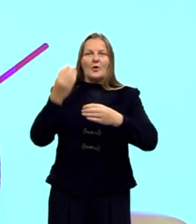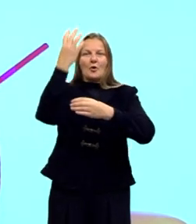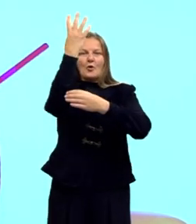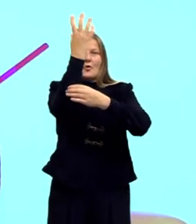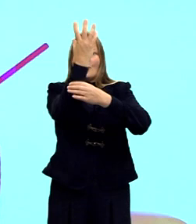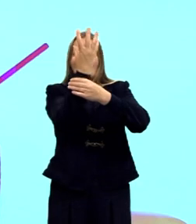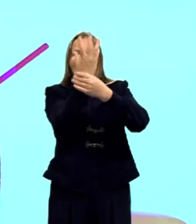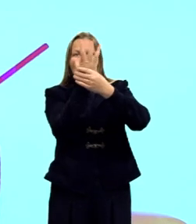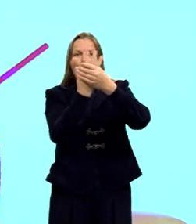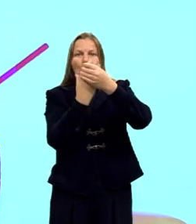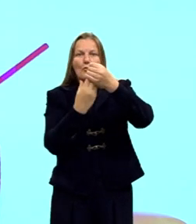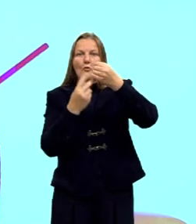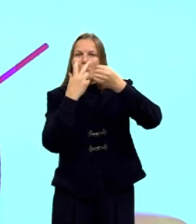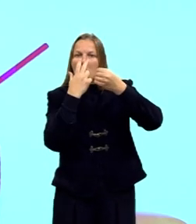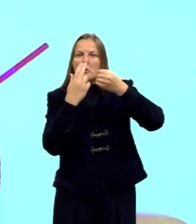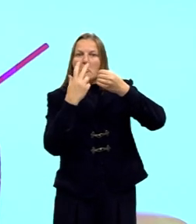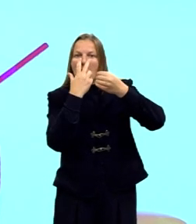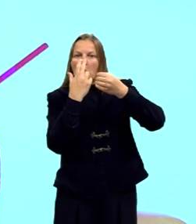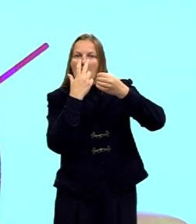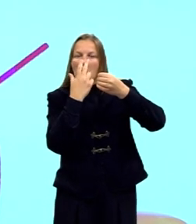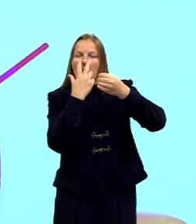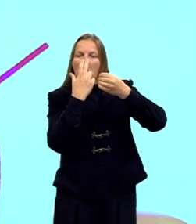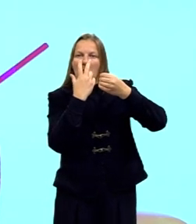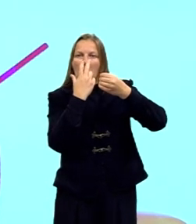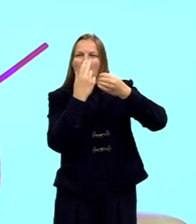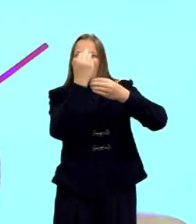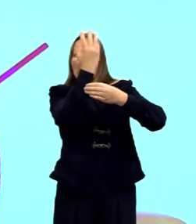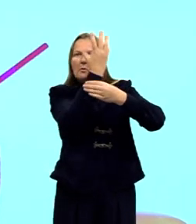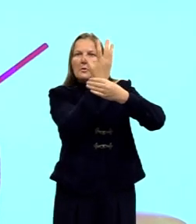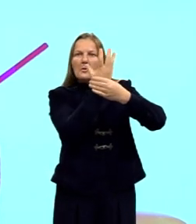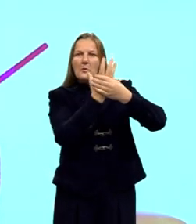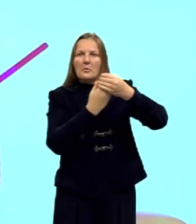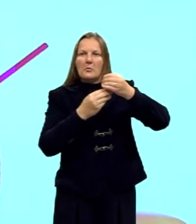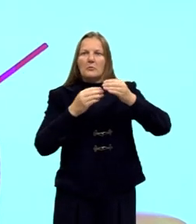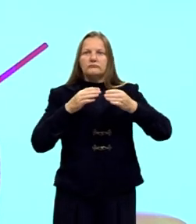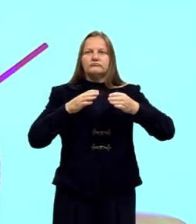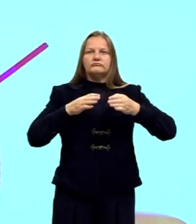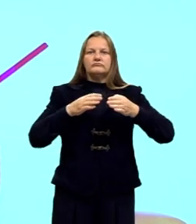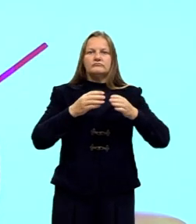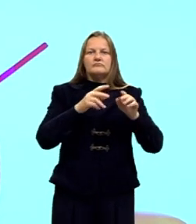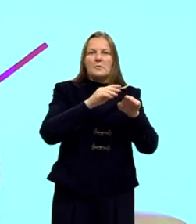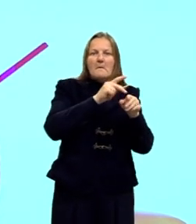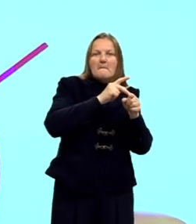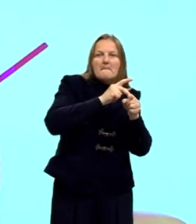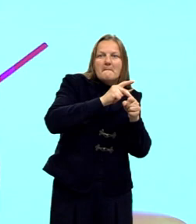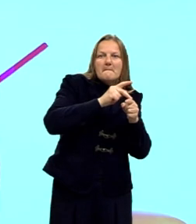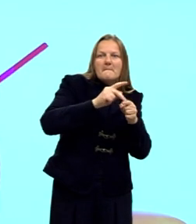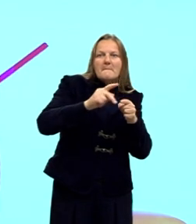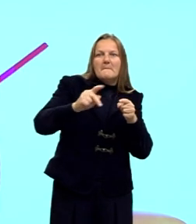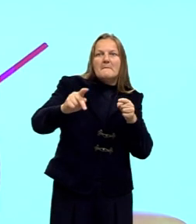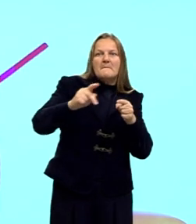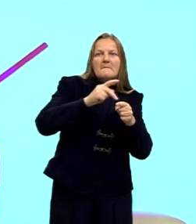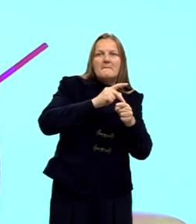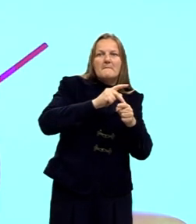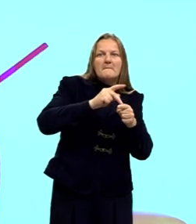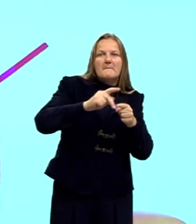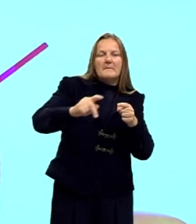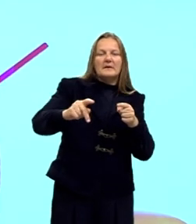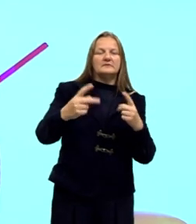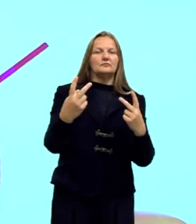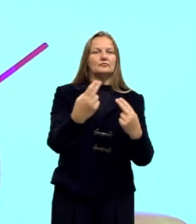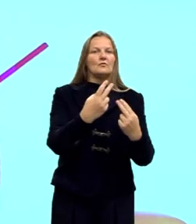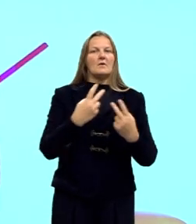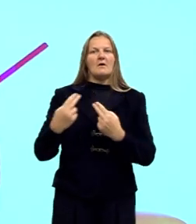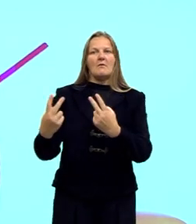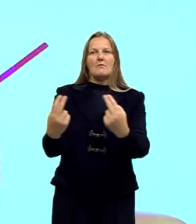elas vão estar todas fôrma tadinhos bonitinhas né aquela questão é sempre igual e tudo né